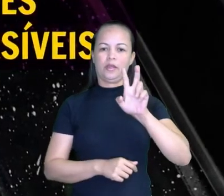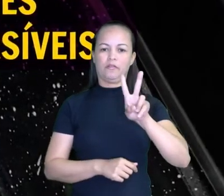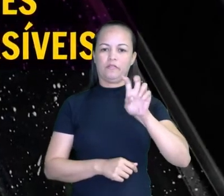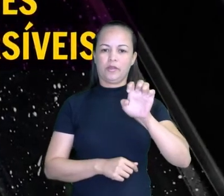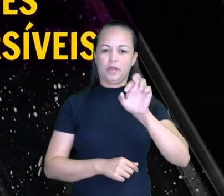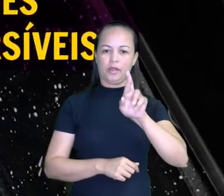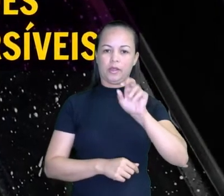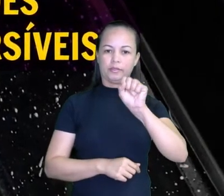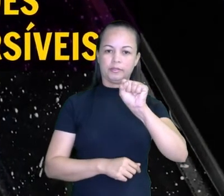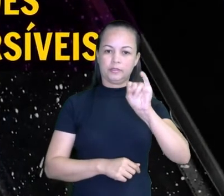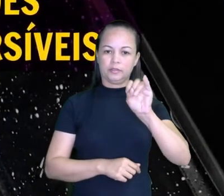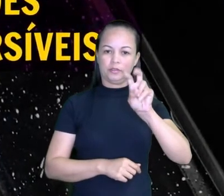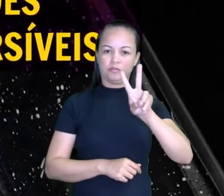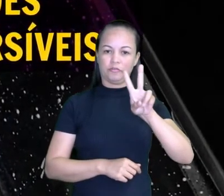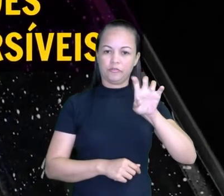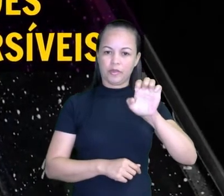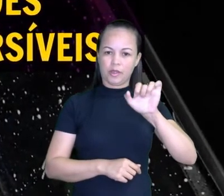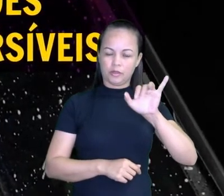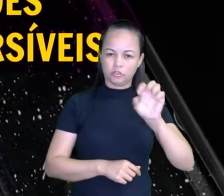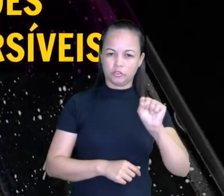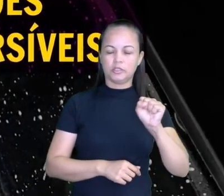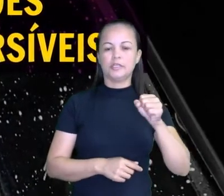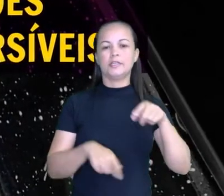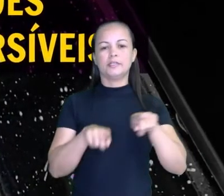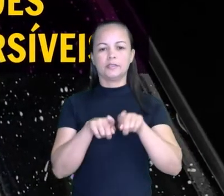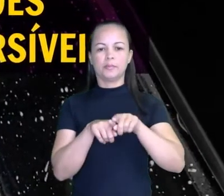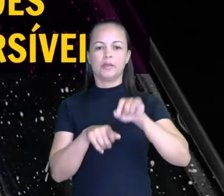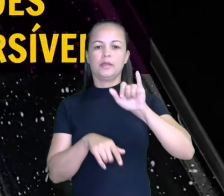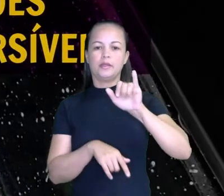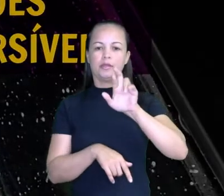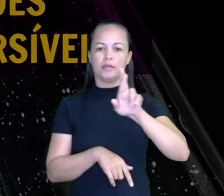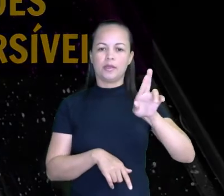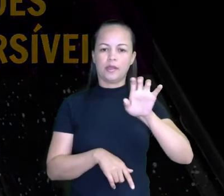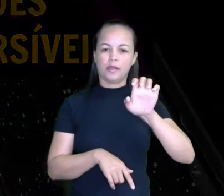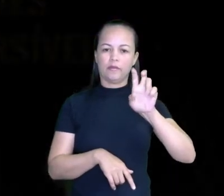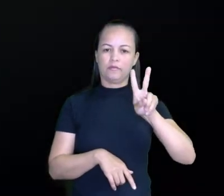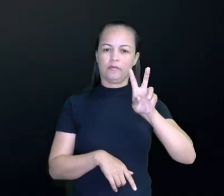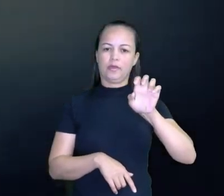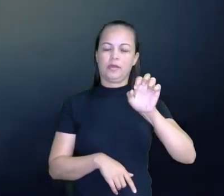As transformações reversíveis e irreversíveis.